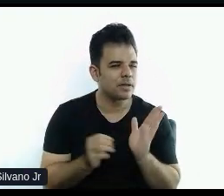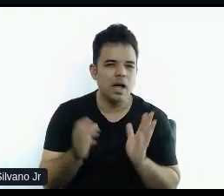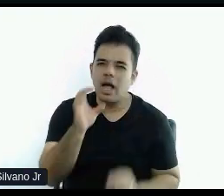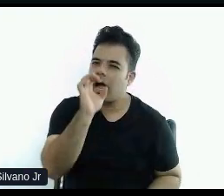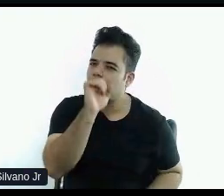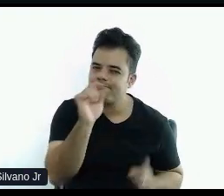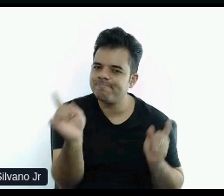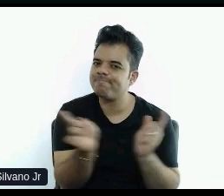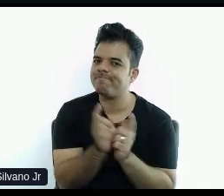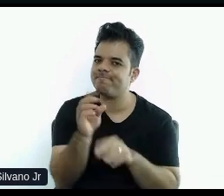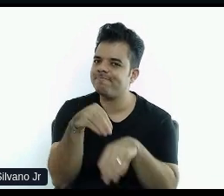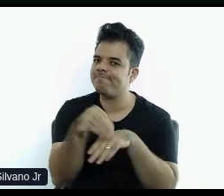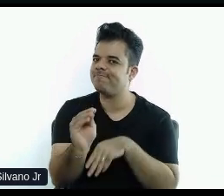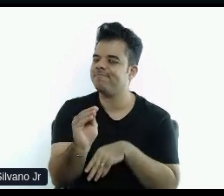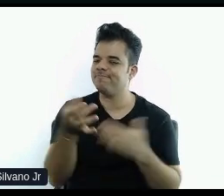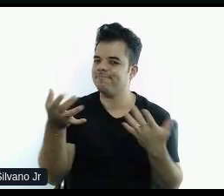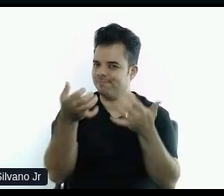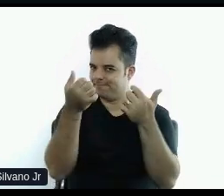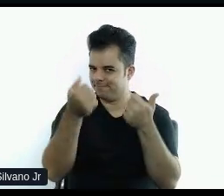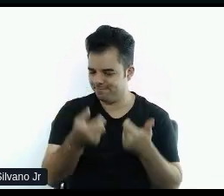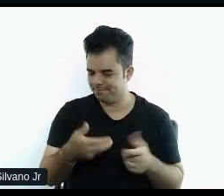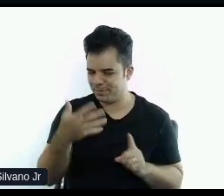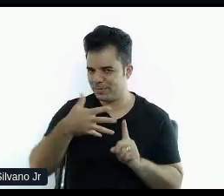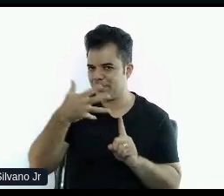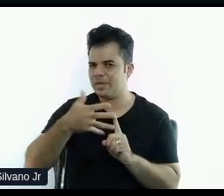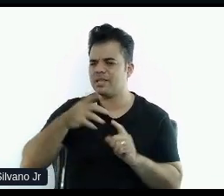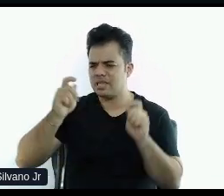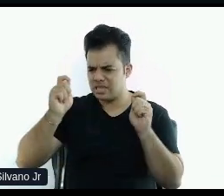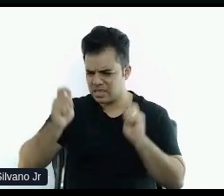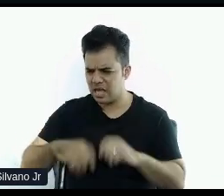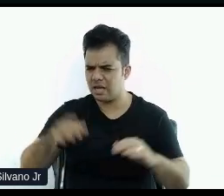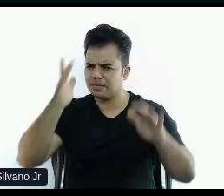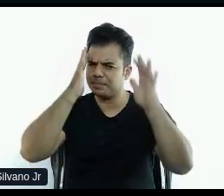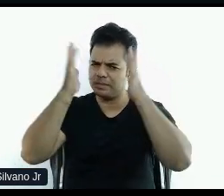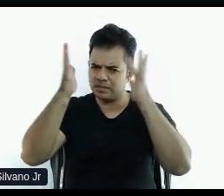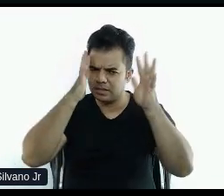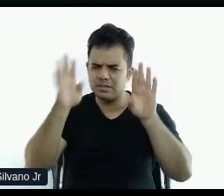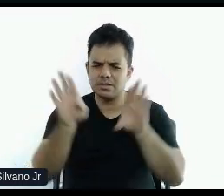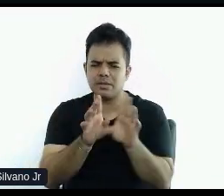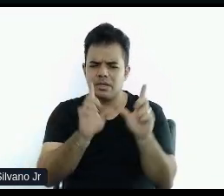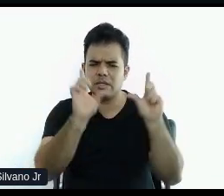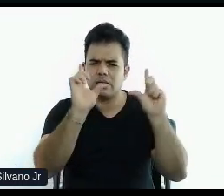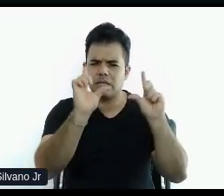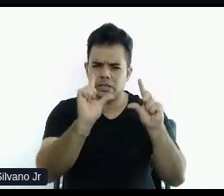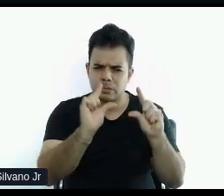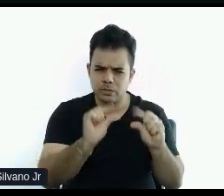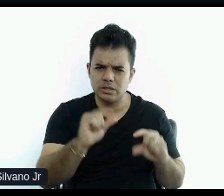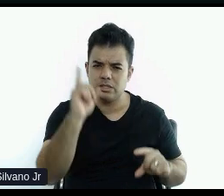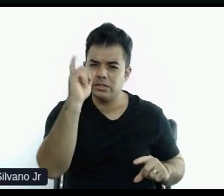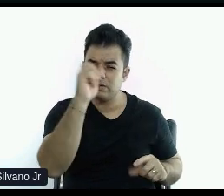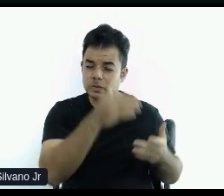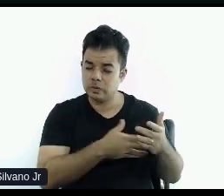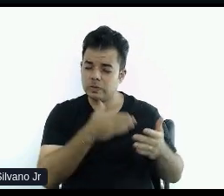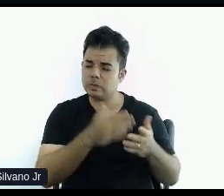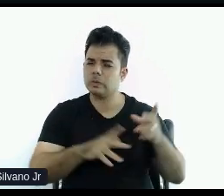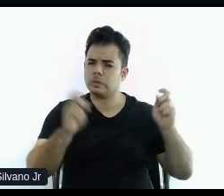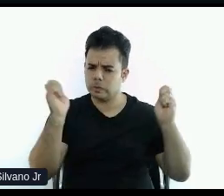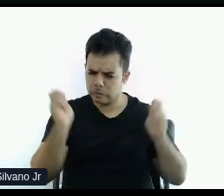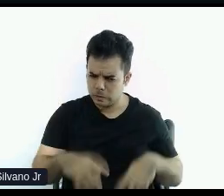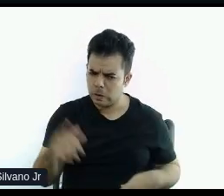entender que é possível a gente pensar e colocar, reduzir as complexidades existentes para